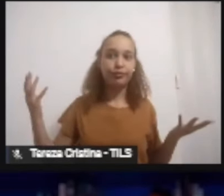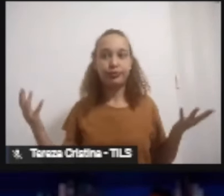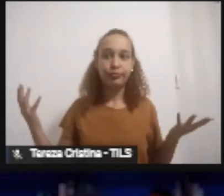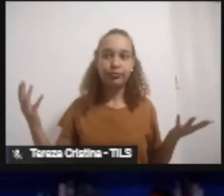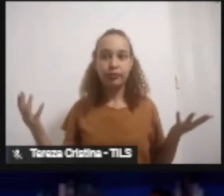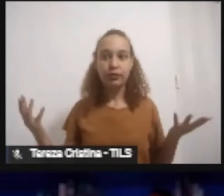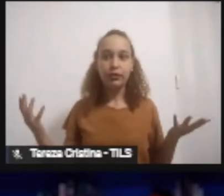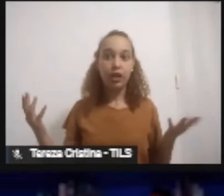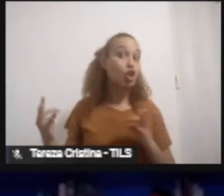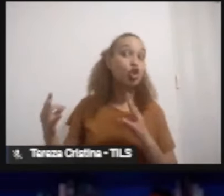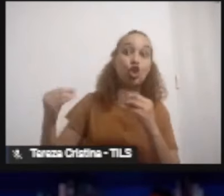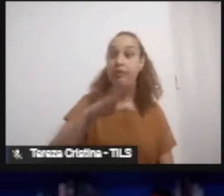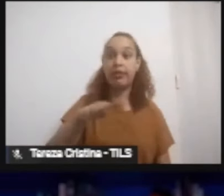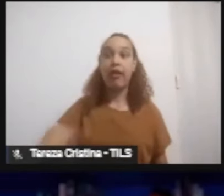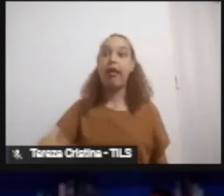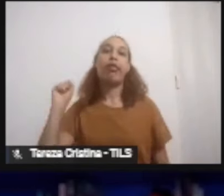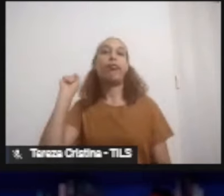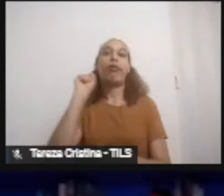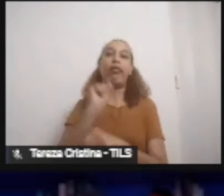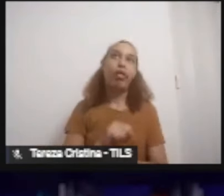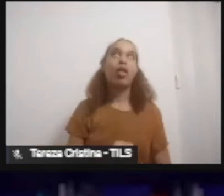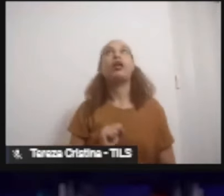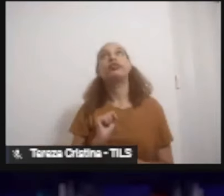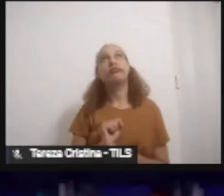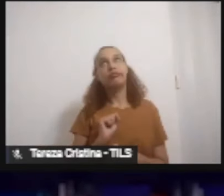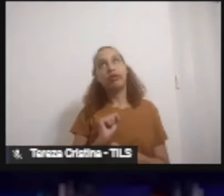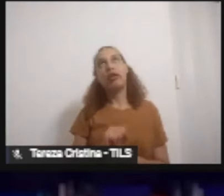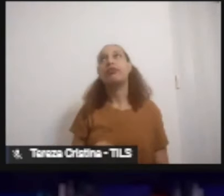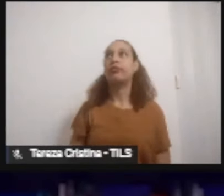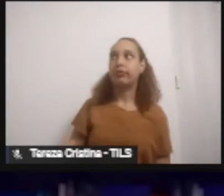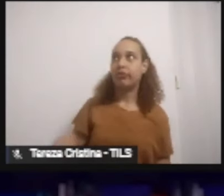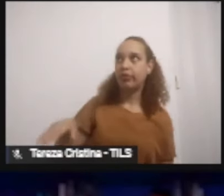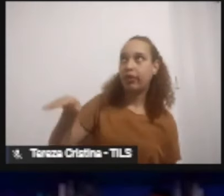crianças vão parar, vão virar cidadãos, vão virar tudo